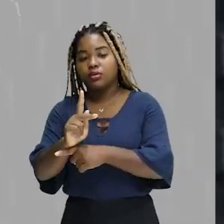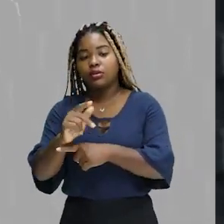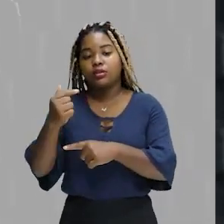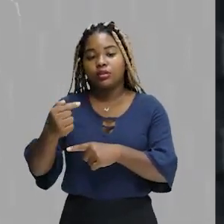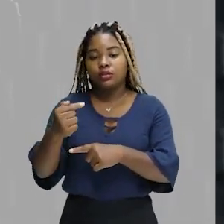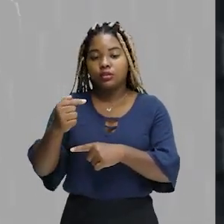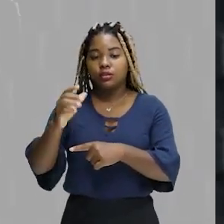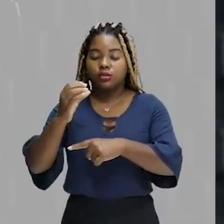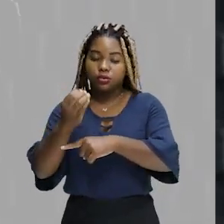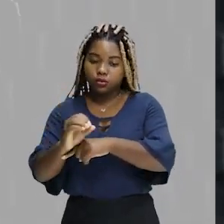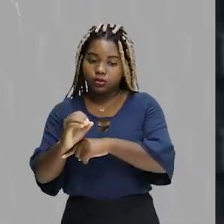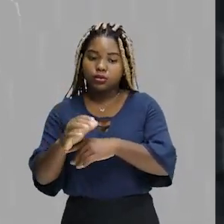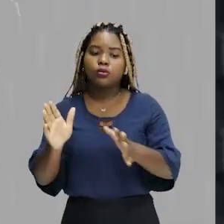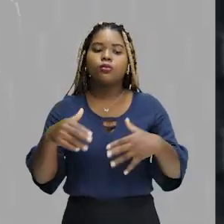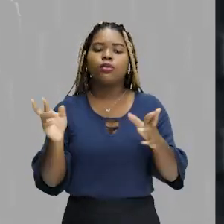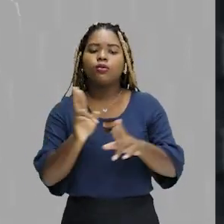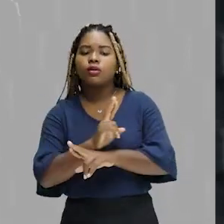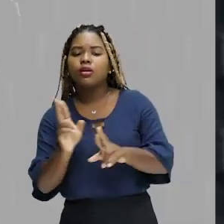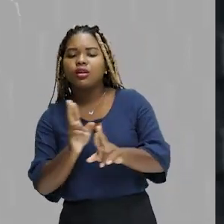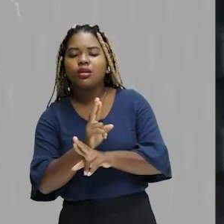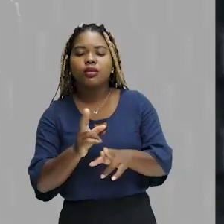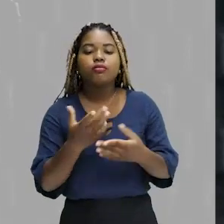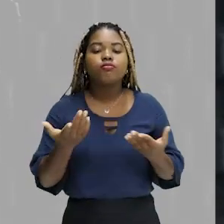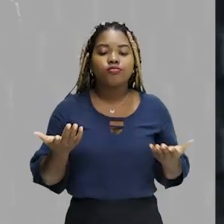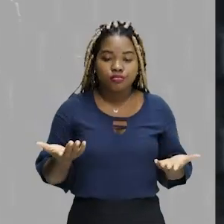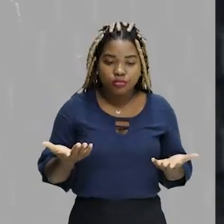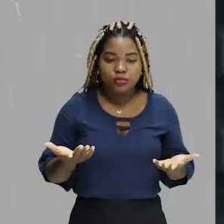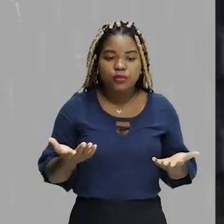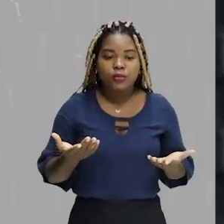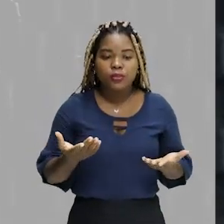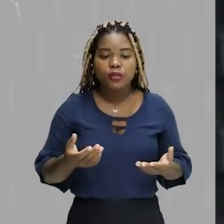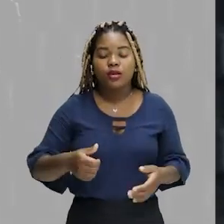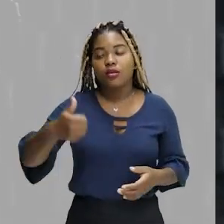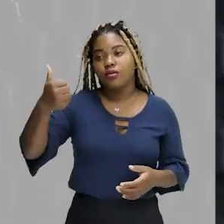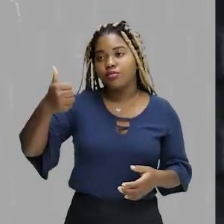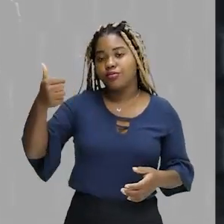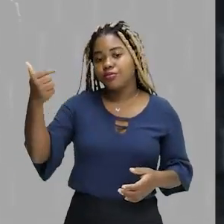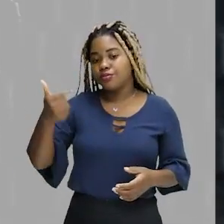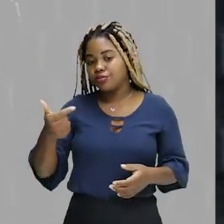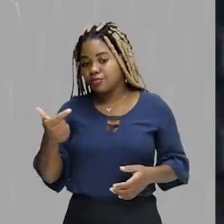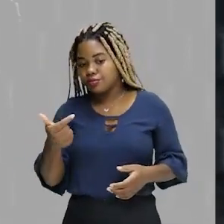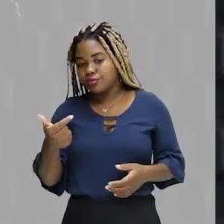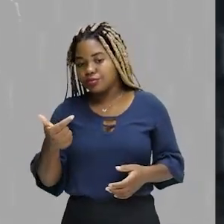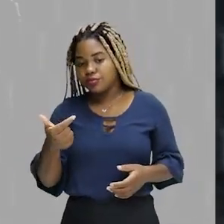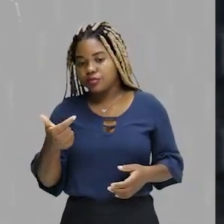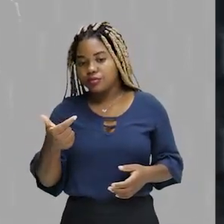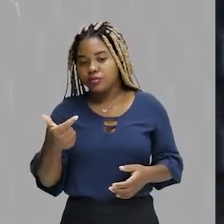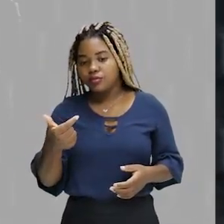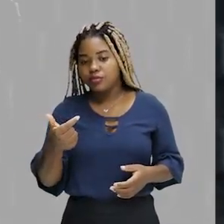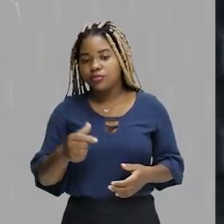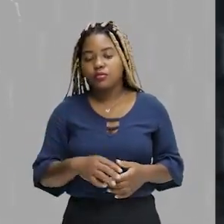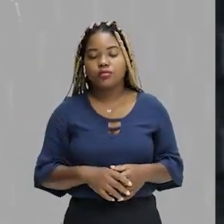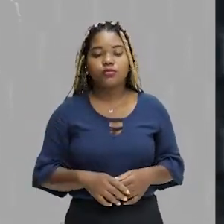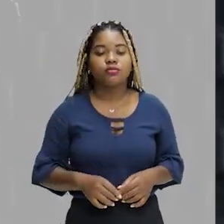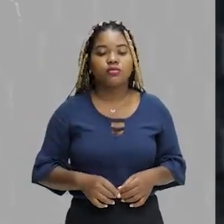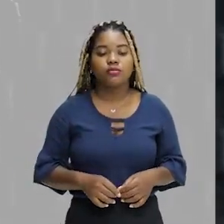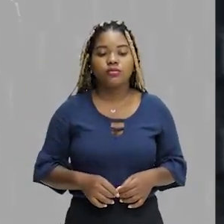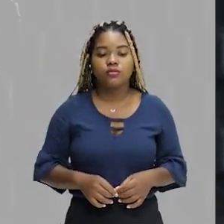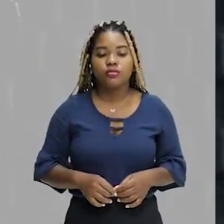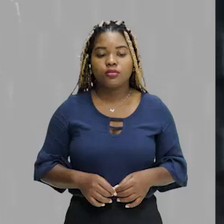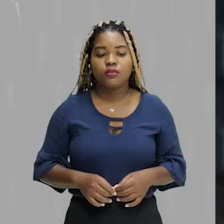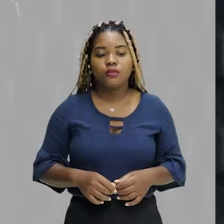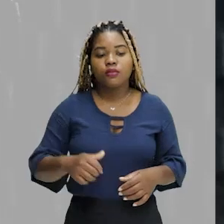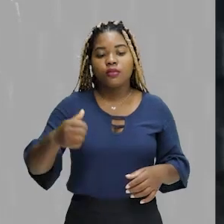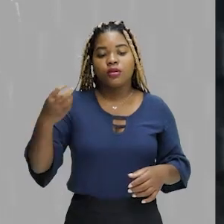qual é a relação isomérica entre os seguintes pares? Aí, entre Aí a questão nos dá dois pares. 1